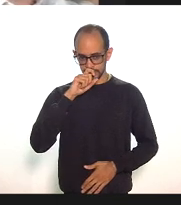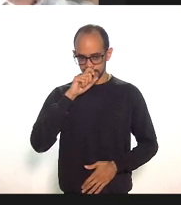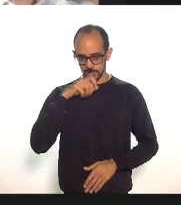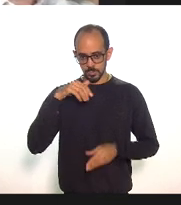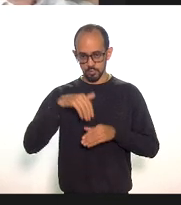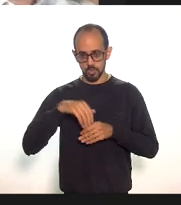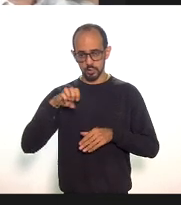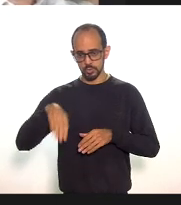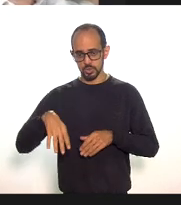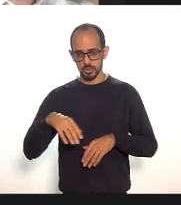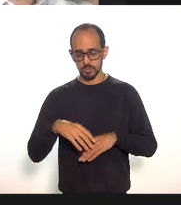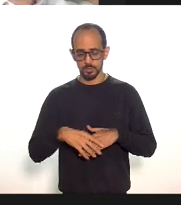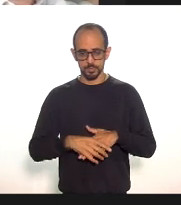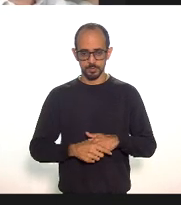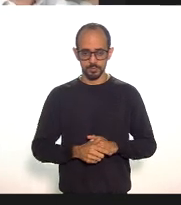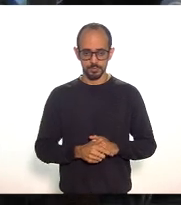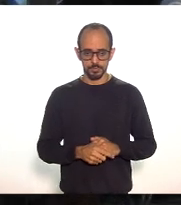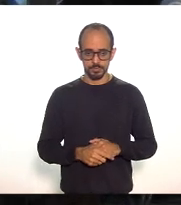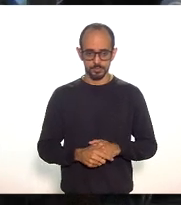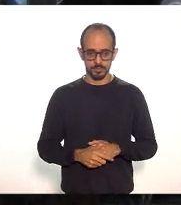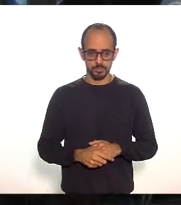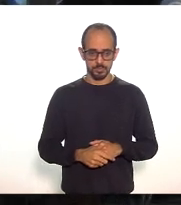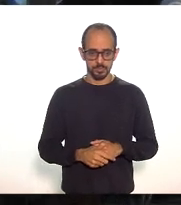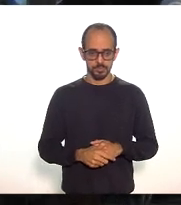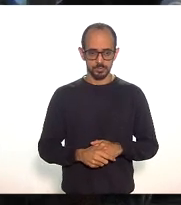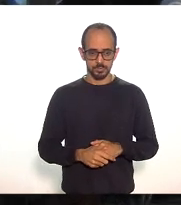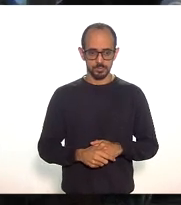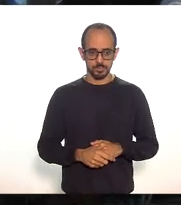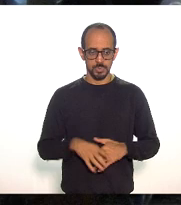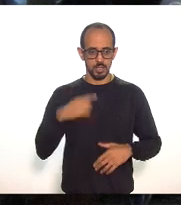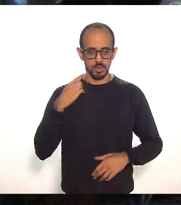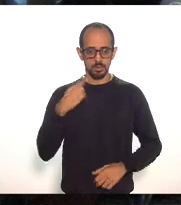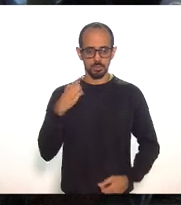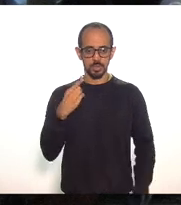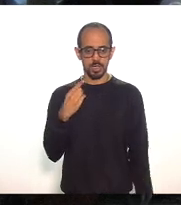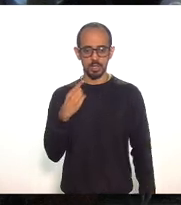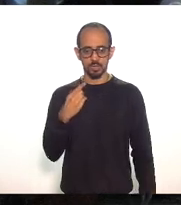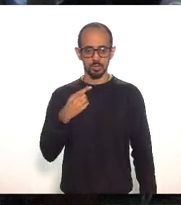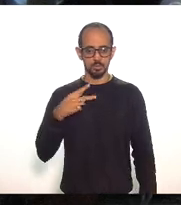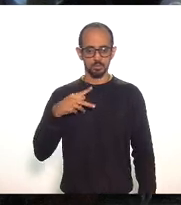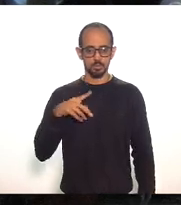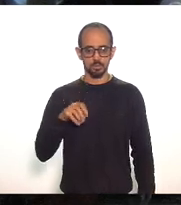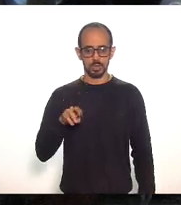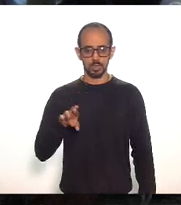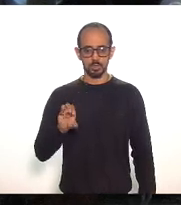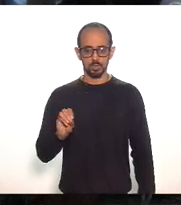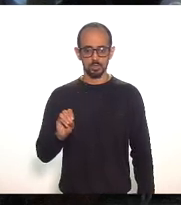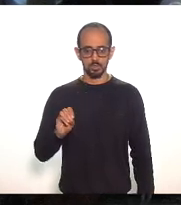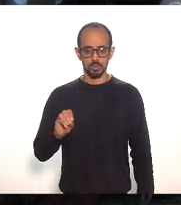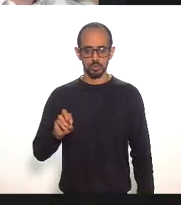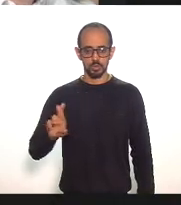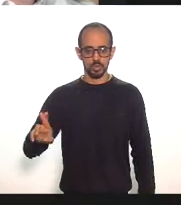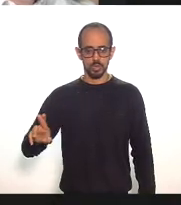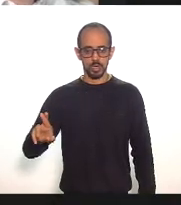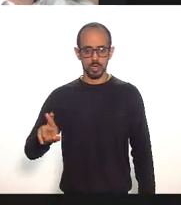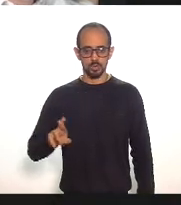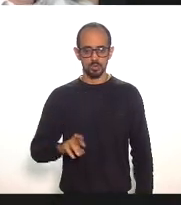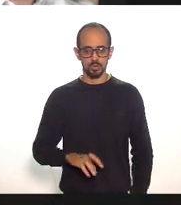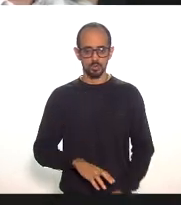Voto sim, presidente. Votou sim. Deputado Pedro Ricardo.